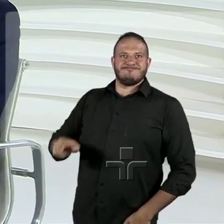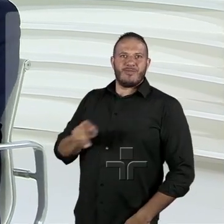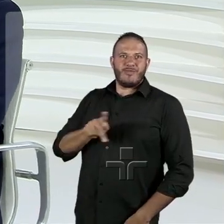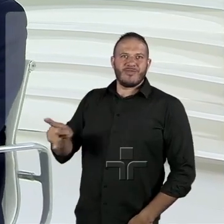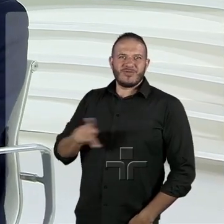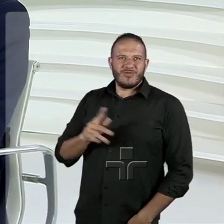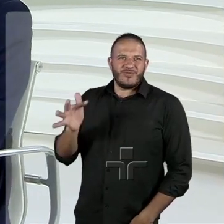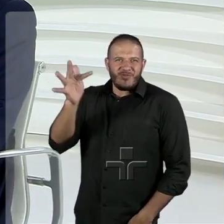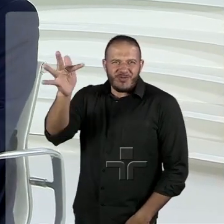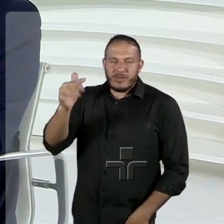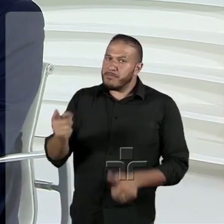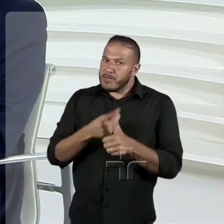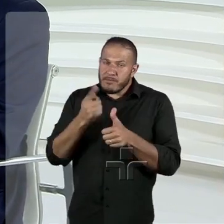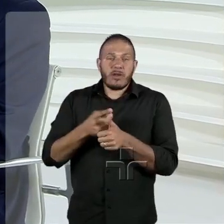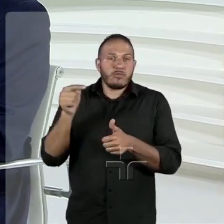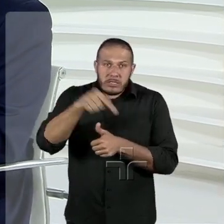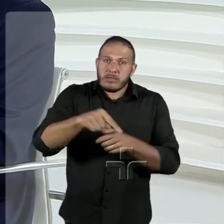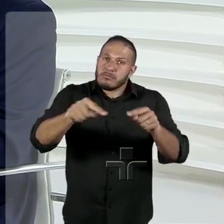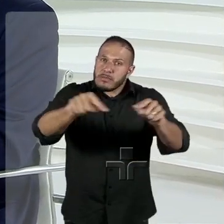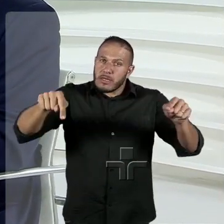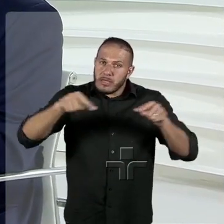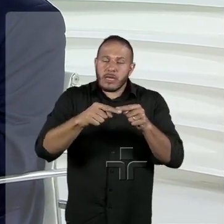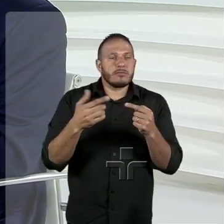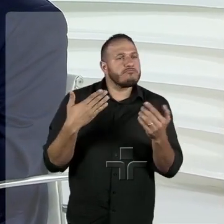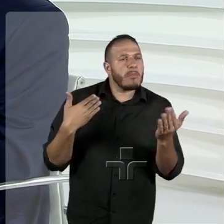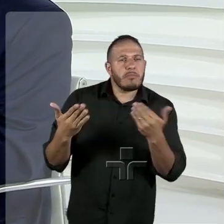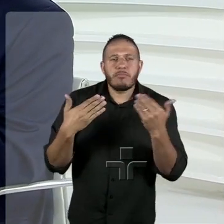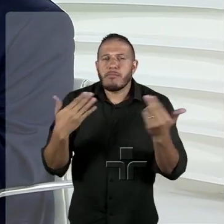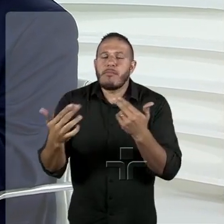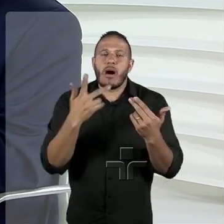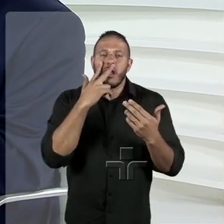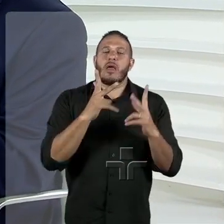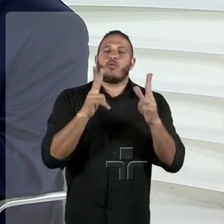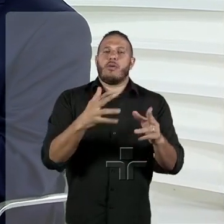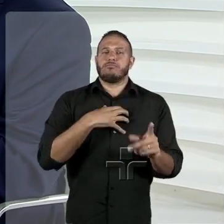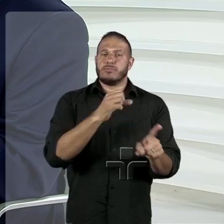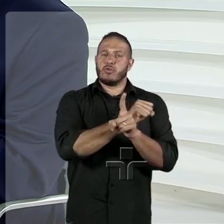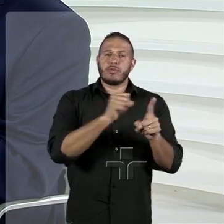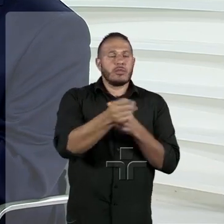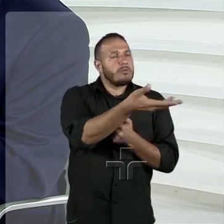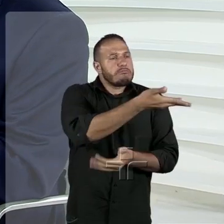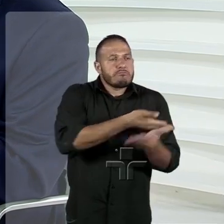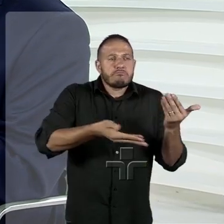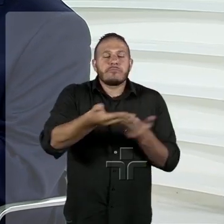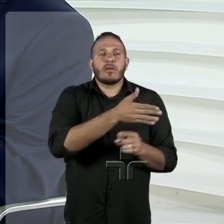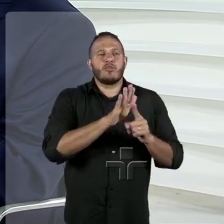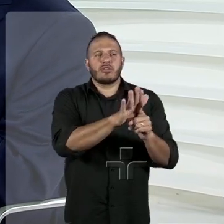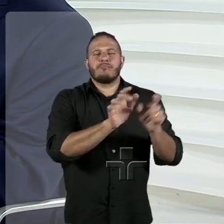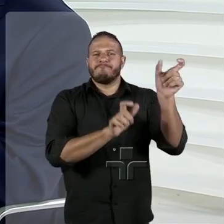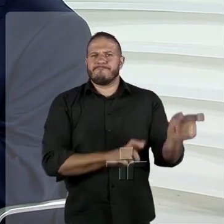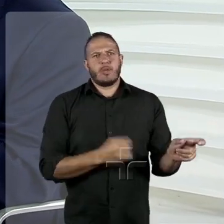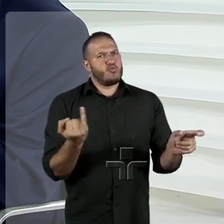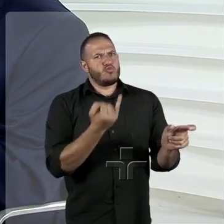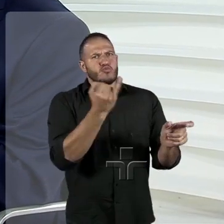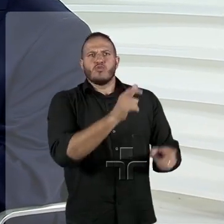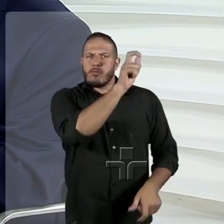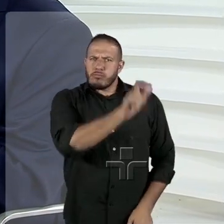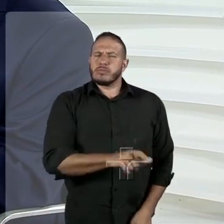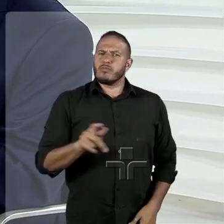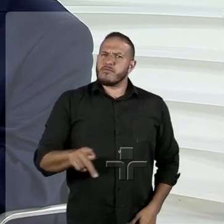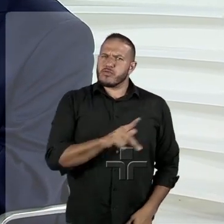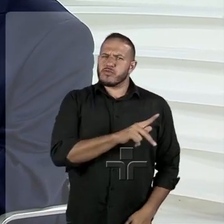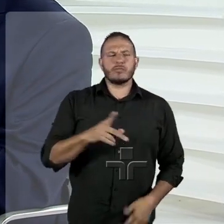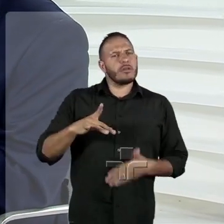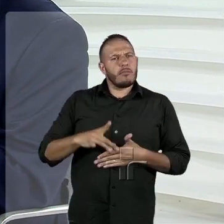precisa ir para dentro da sala, falar como sociedade, reconhecer a importância do ser professor, do ser líder